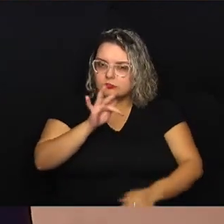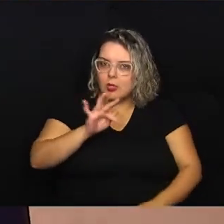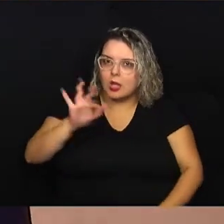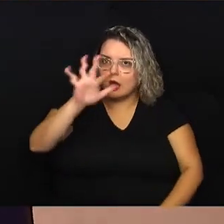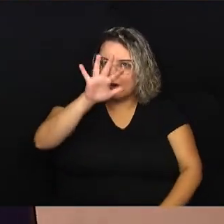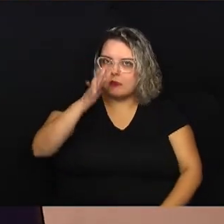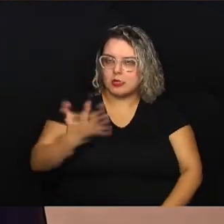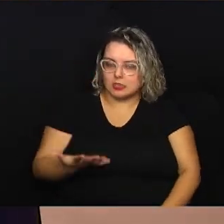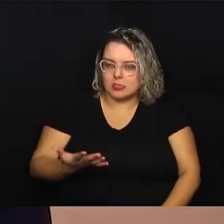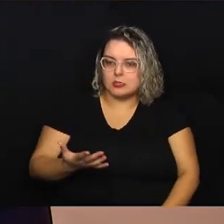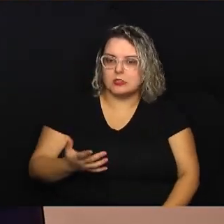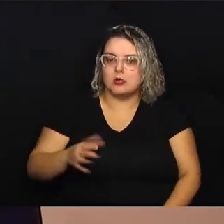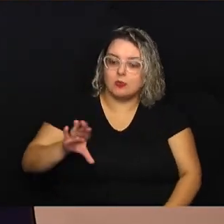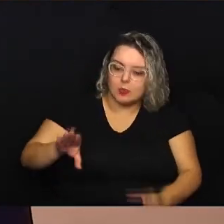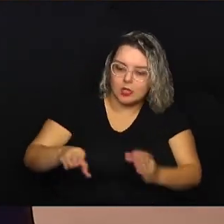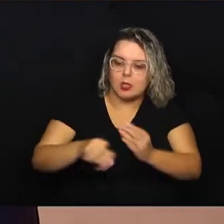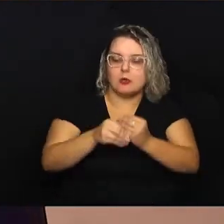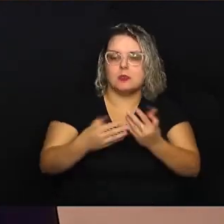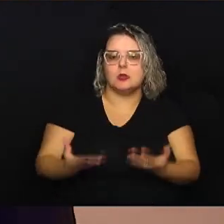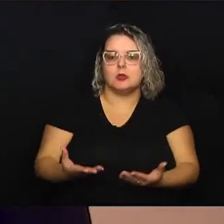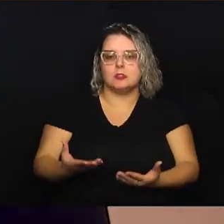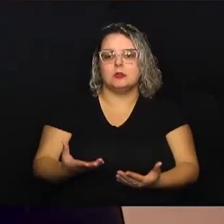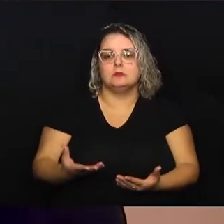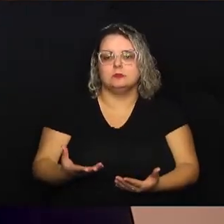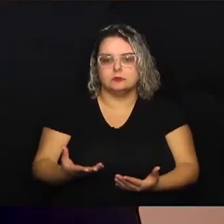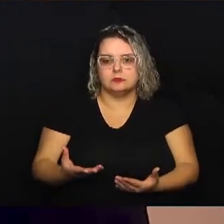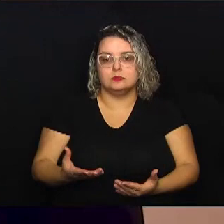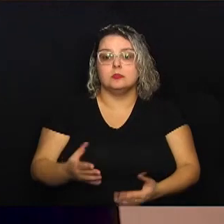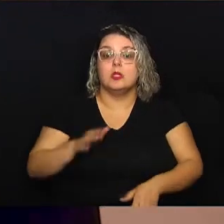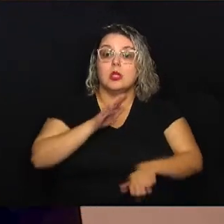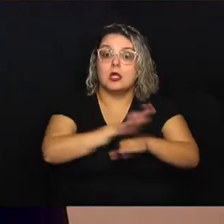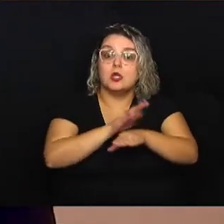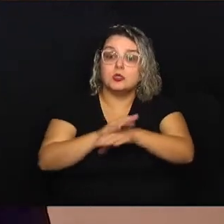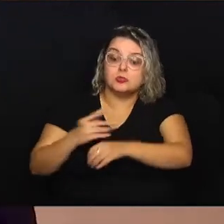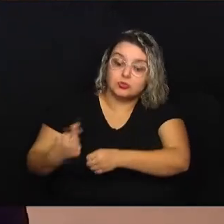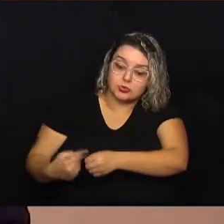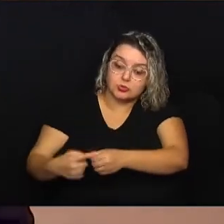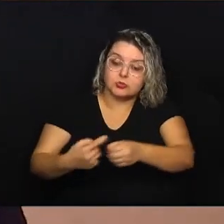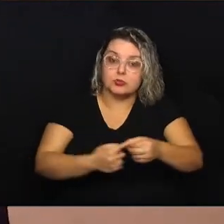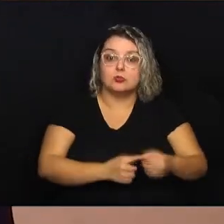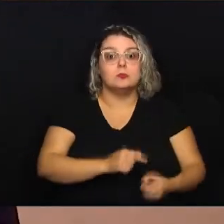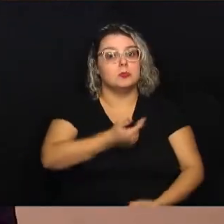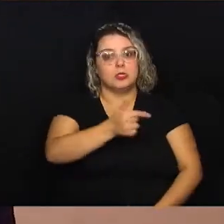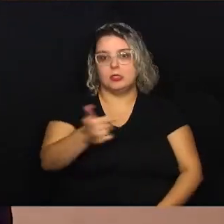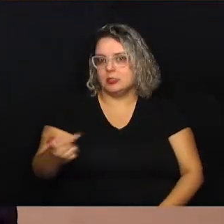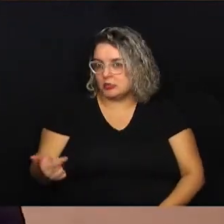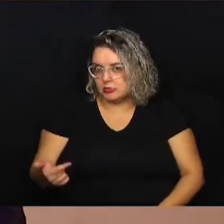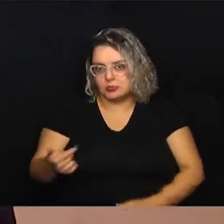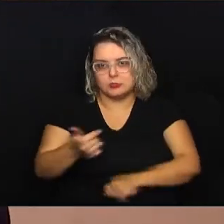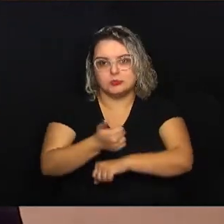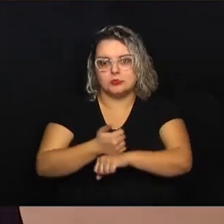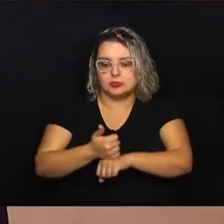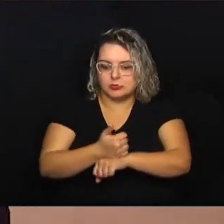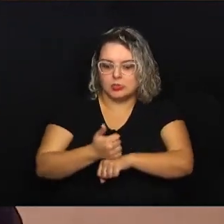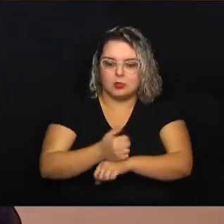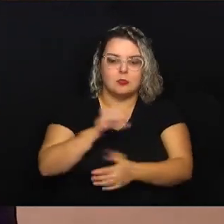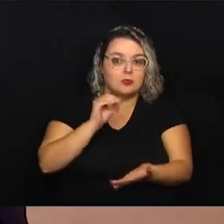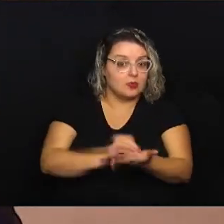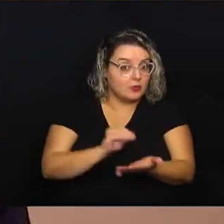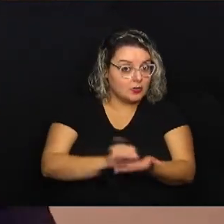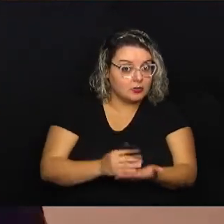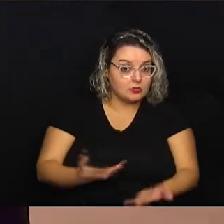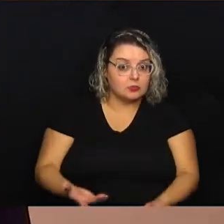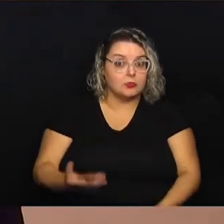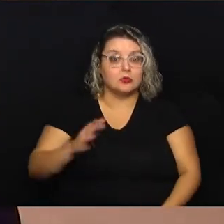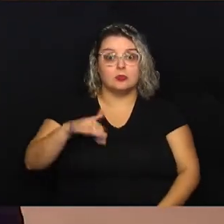esse adicional justamente para socorrer os municípios para que não fiquem sem esses profissionais. Porque quando a gente tem um número